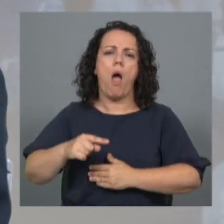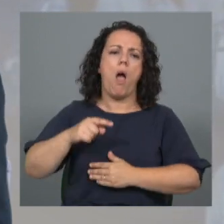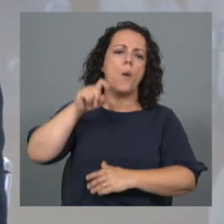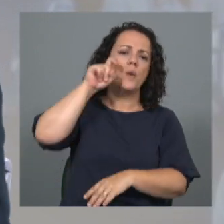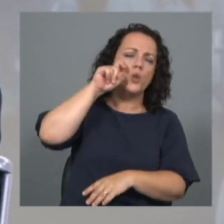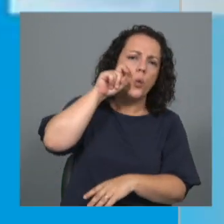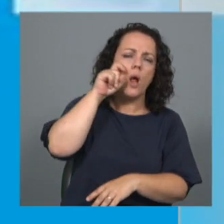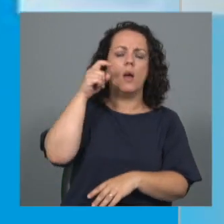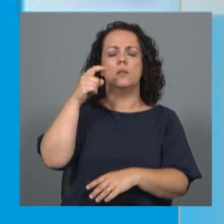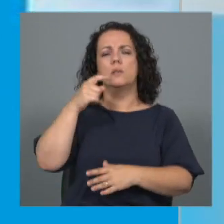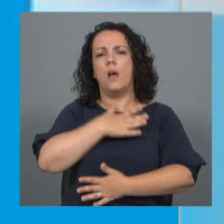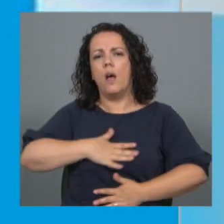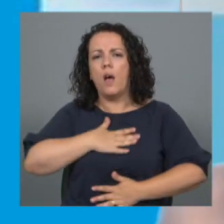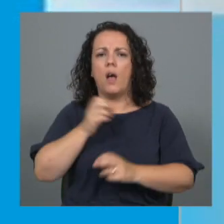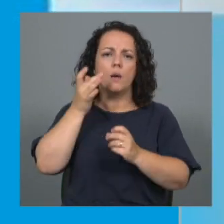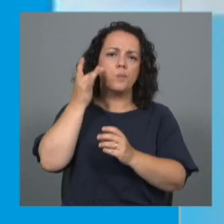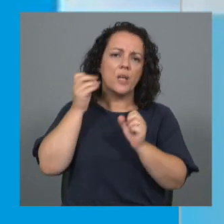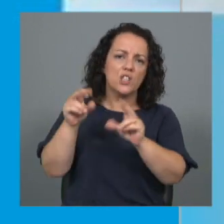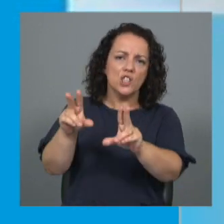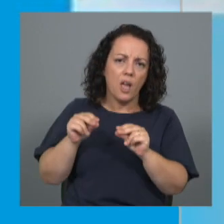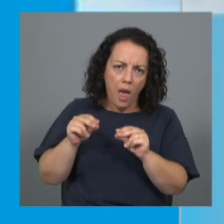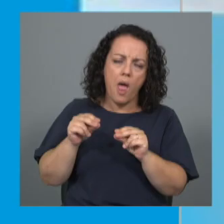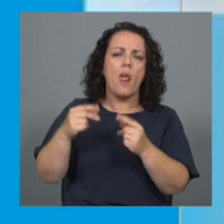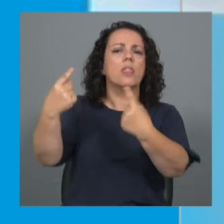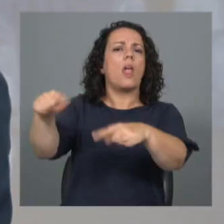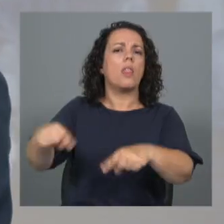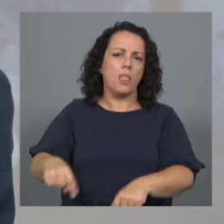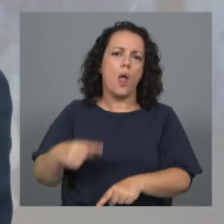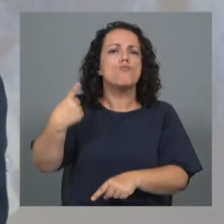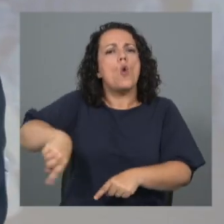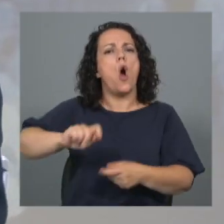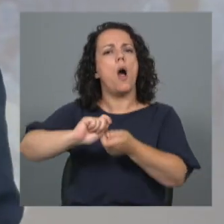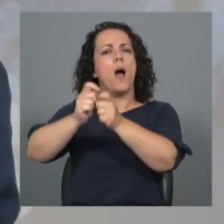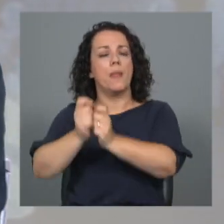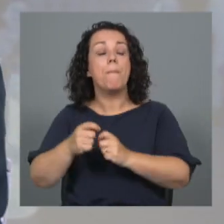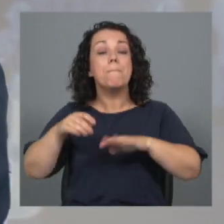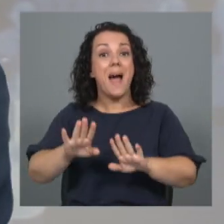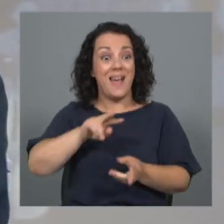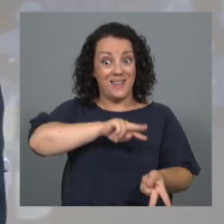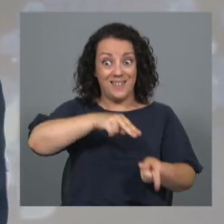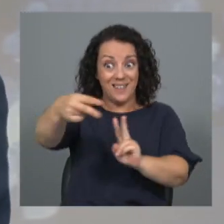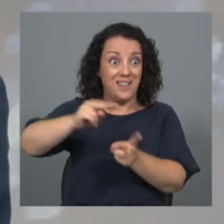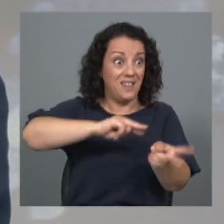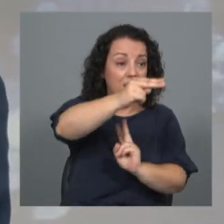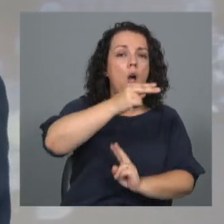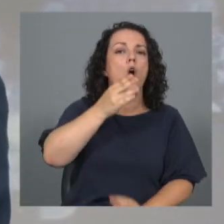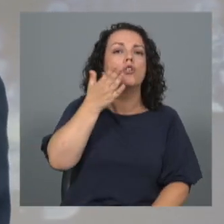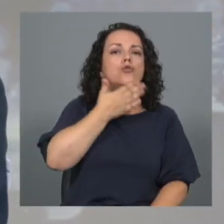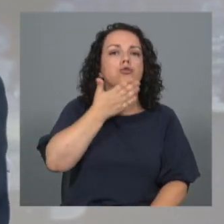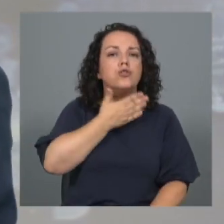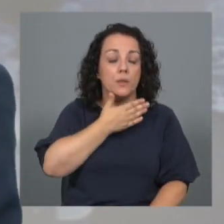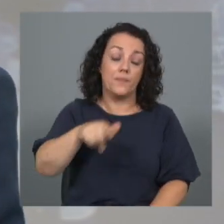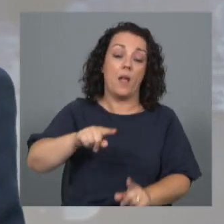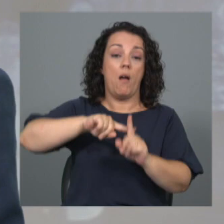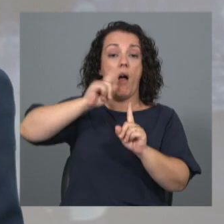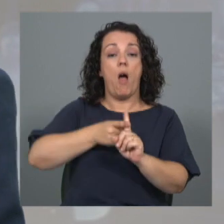já disponível. Foi necessário adaptar, mas foi sempre num caráter provisório. Portanto, esse foi o nosso foco durante 2020